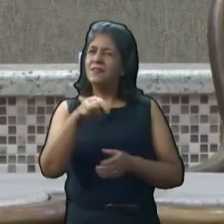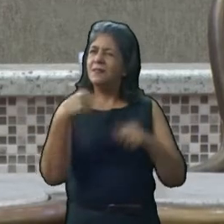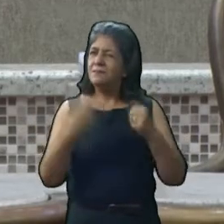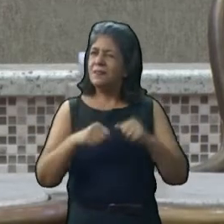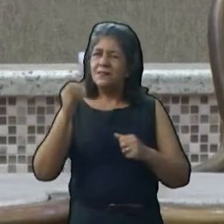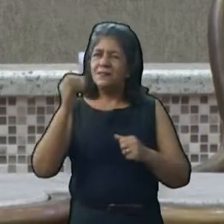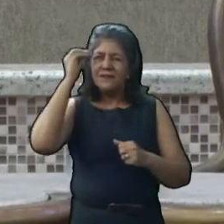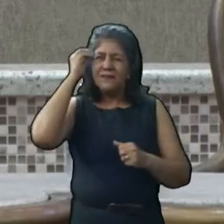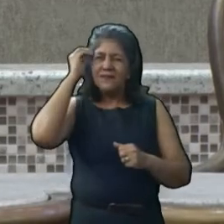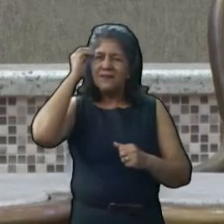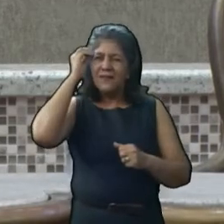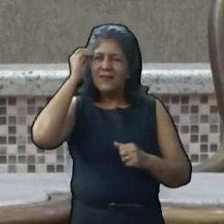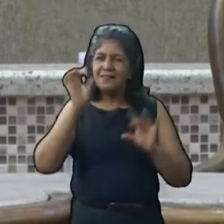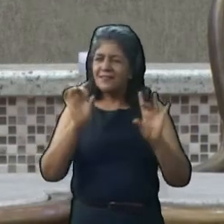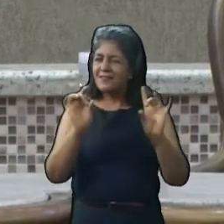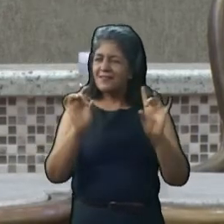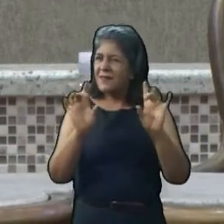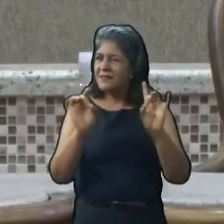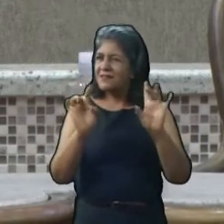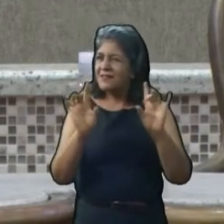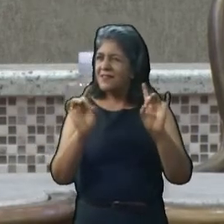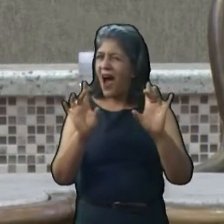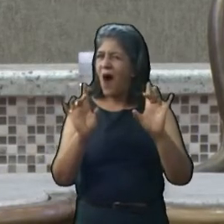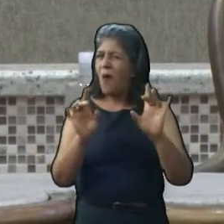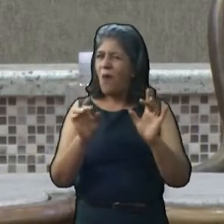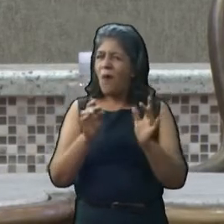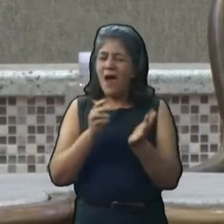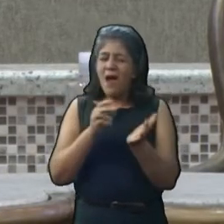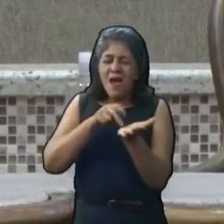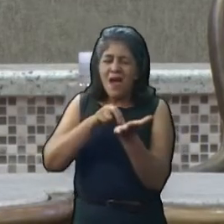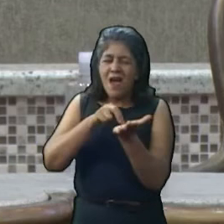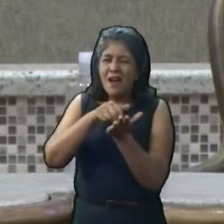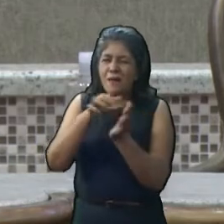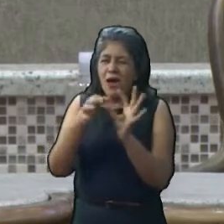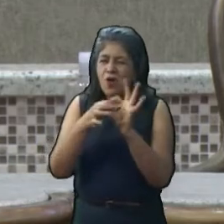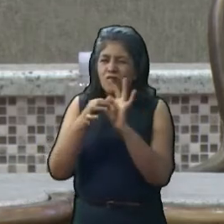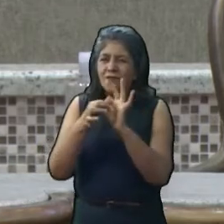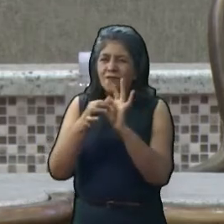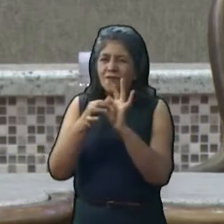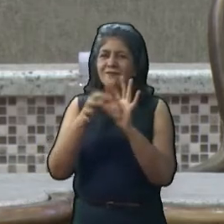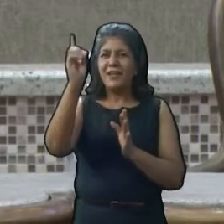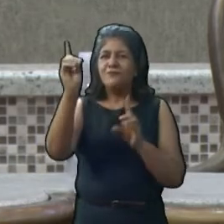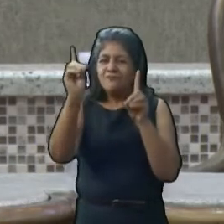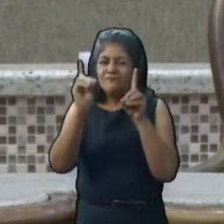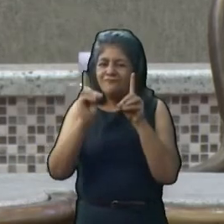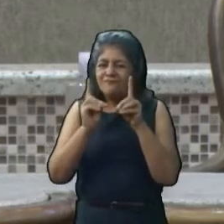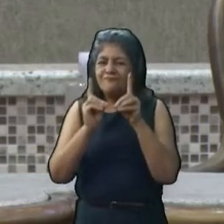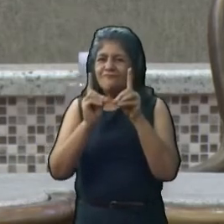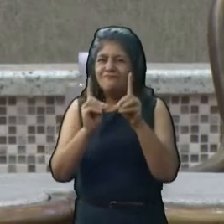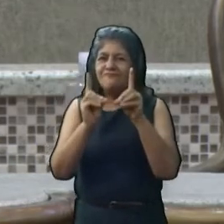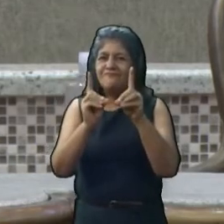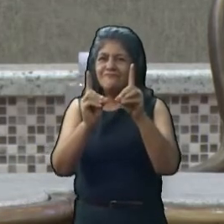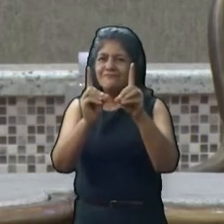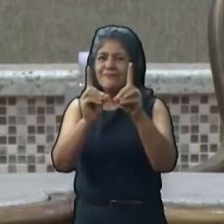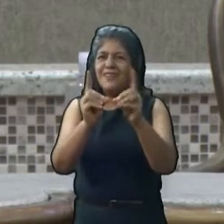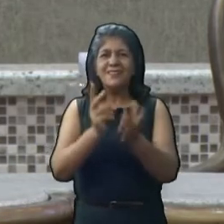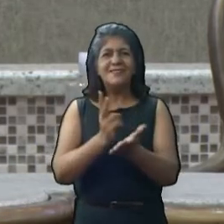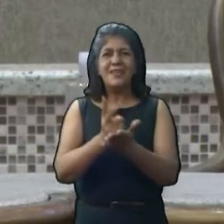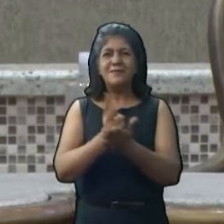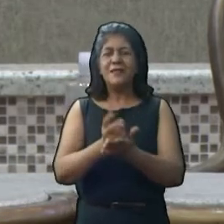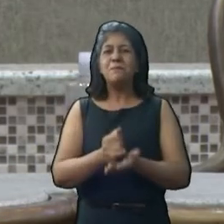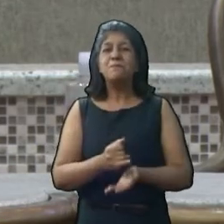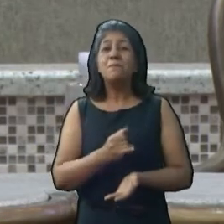especial especial em um caminhar com deus lá no antigo testamento lá em gênesis